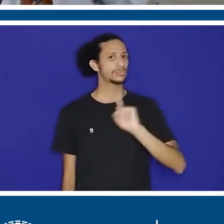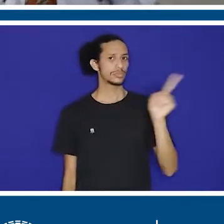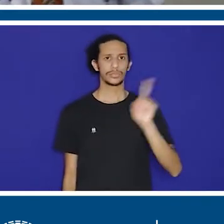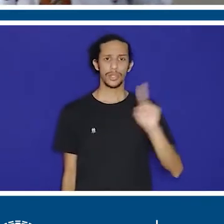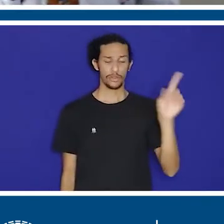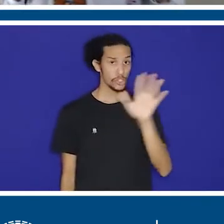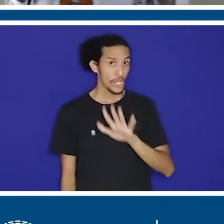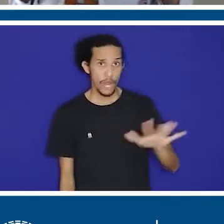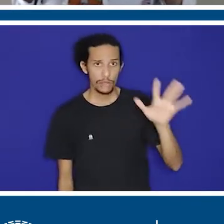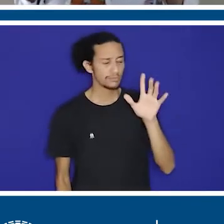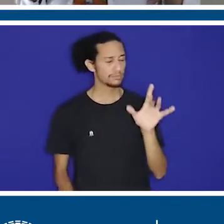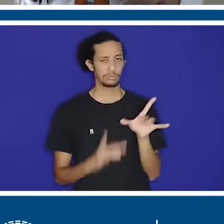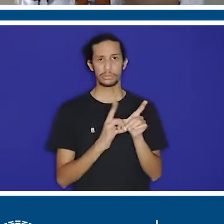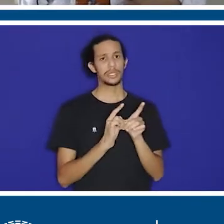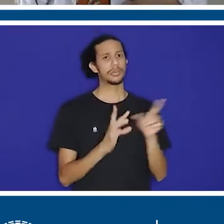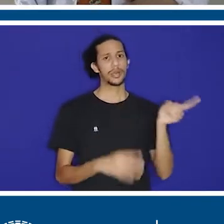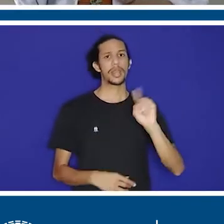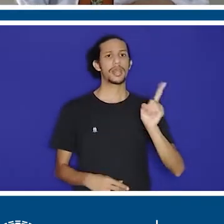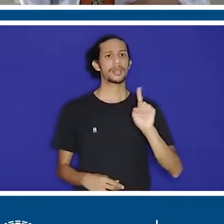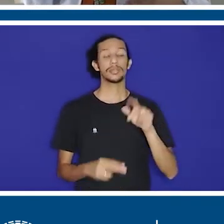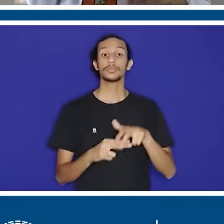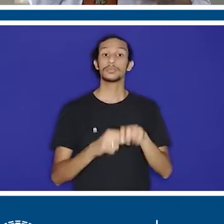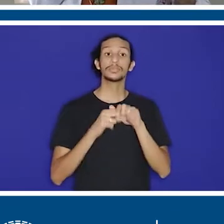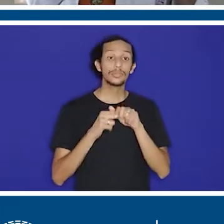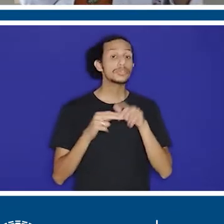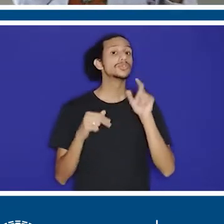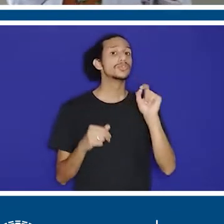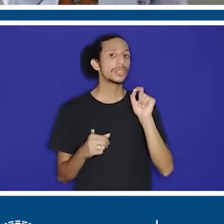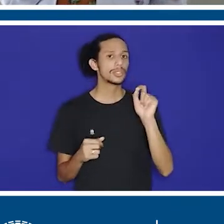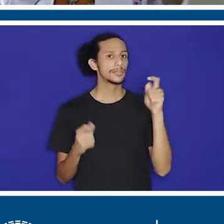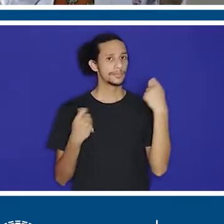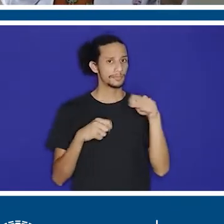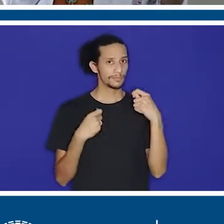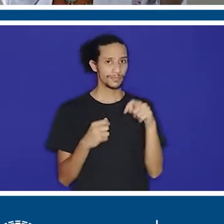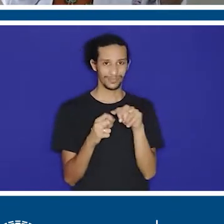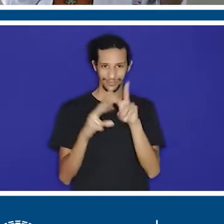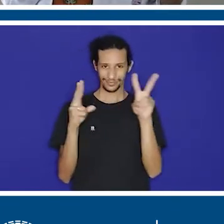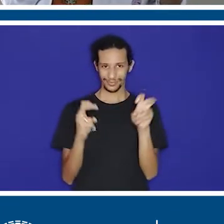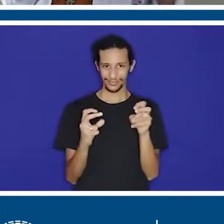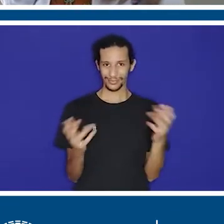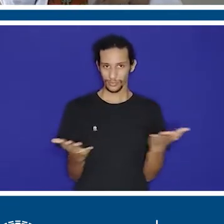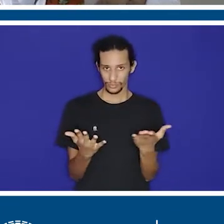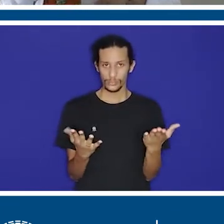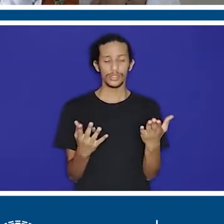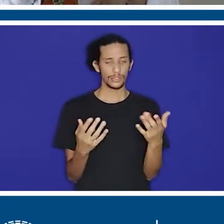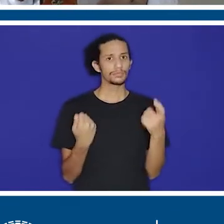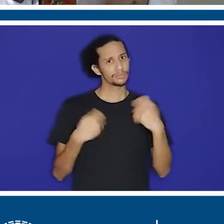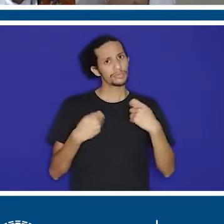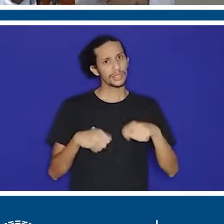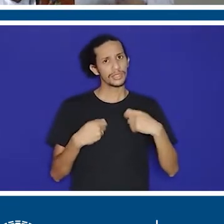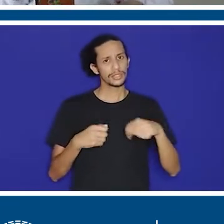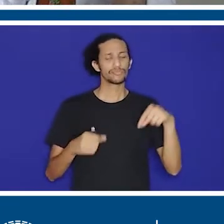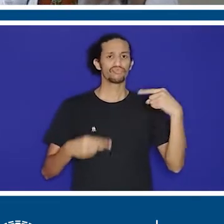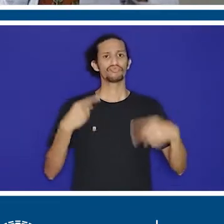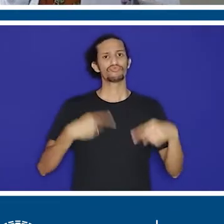um modo geral. Né? Então a gente vai trazer essa questão porque ela precisa de discussão. Ela precisa